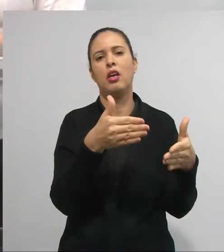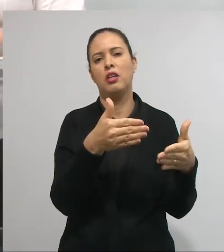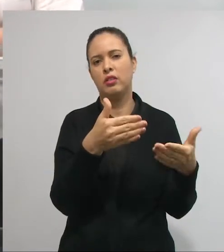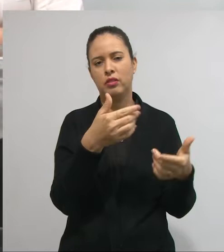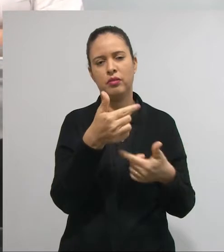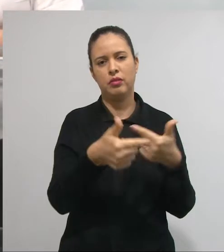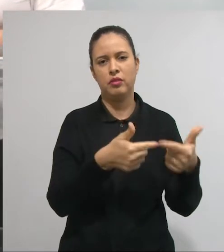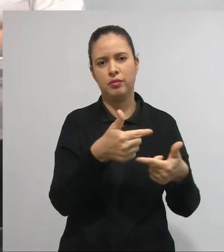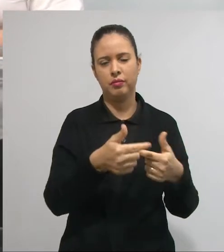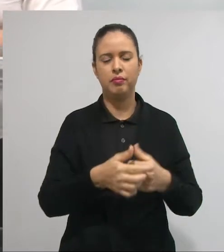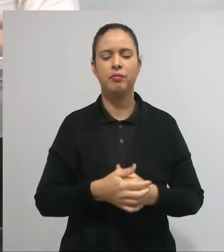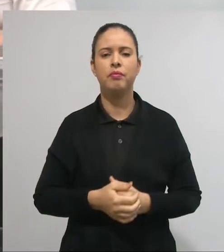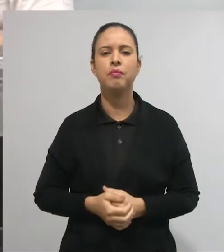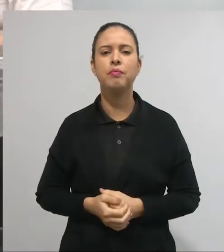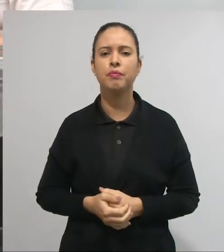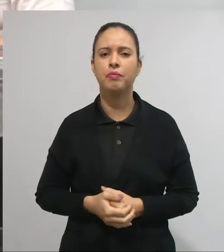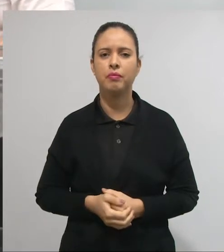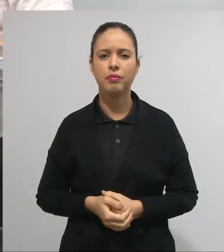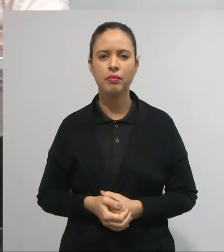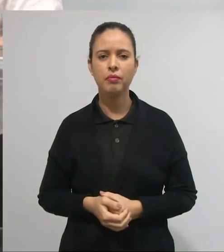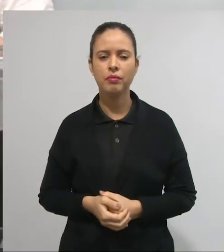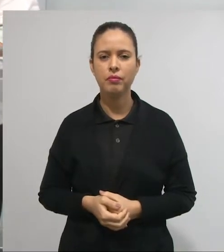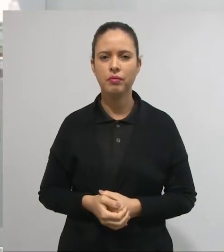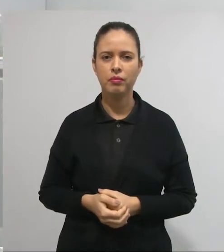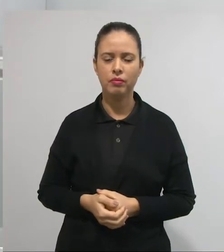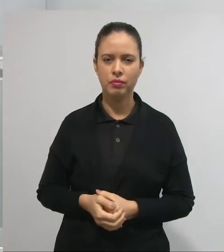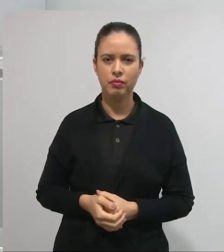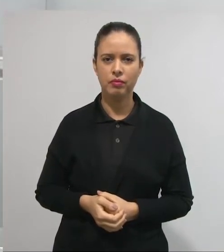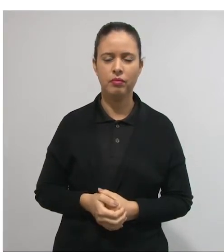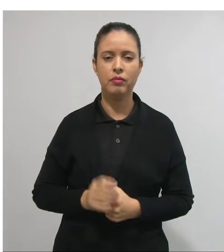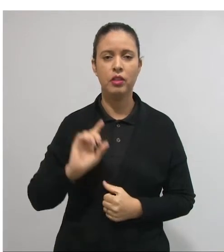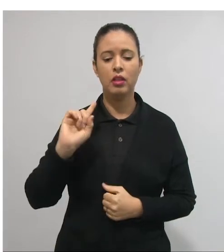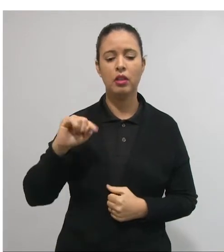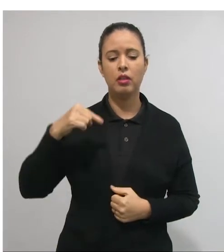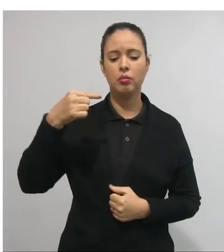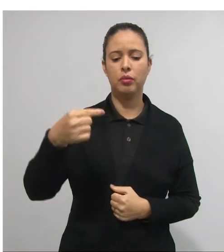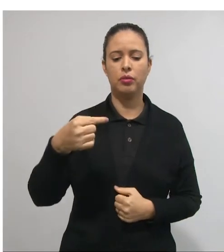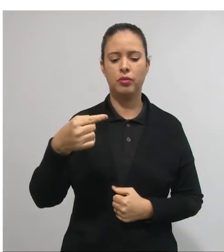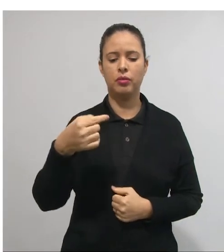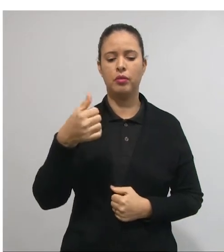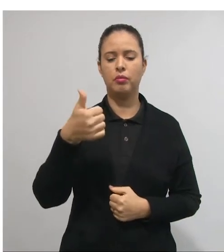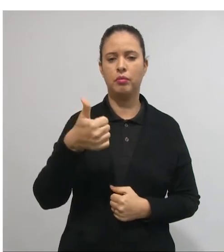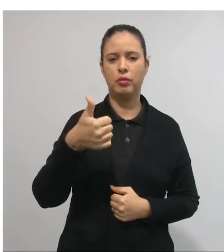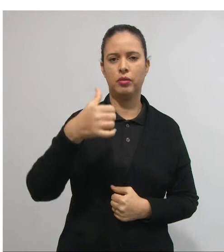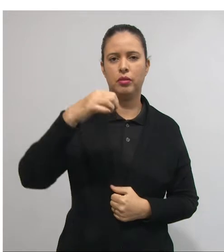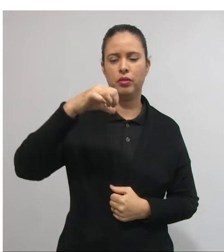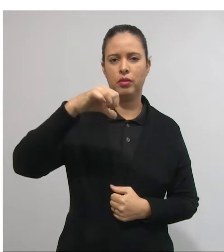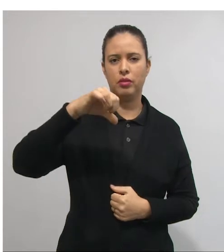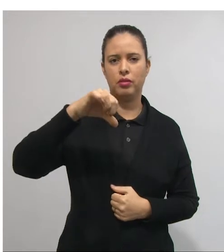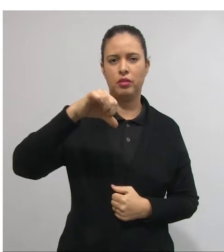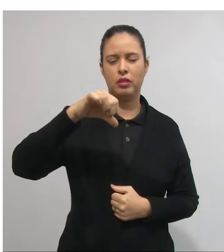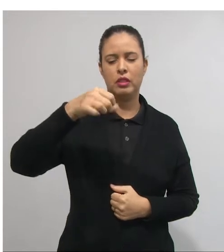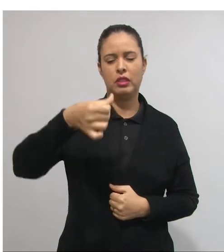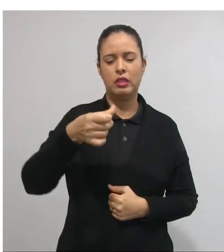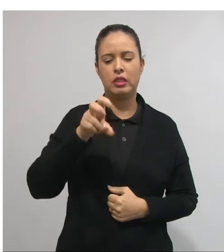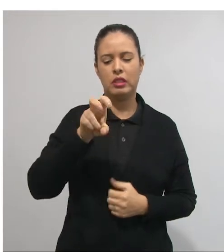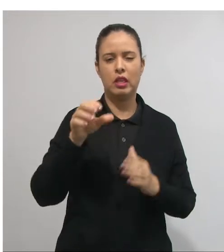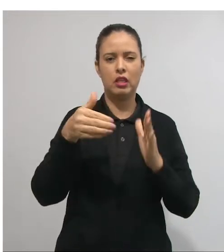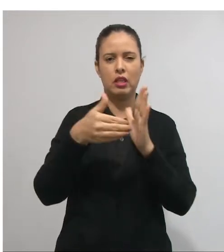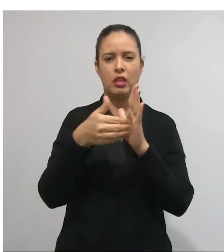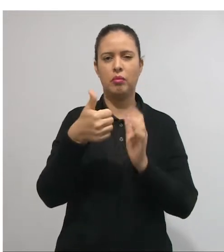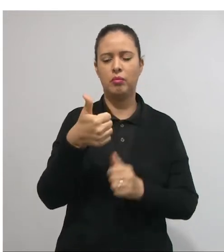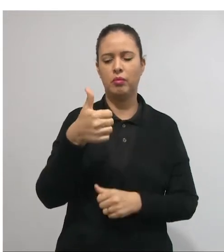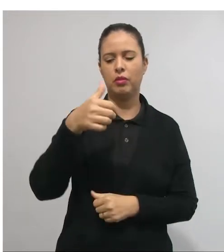área. Muito bem. Depois desse período, de 1965 até